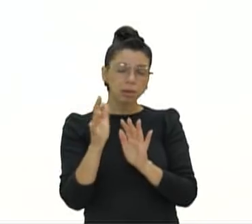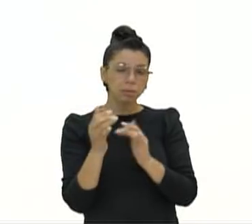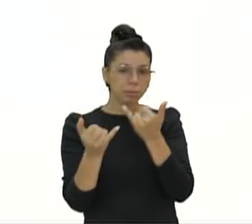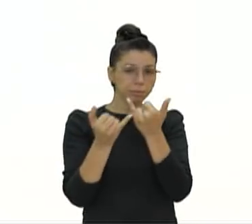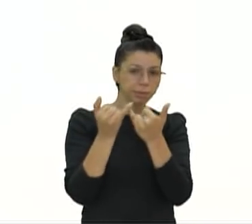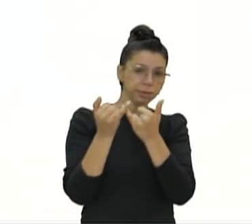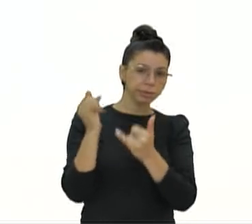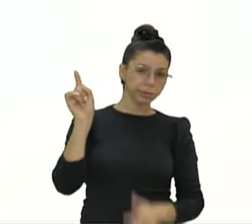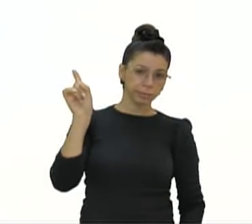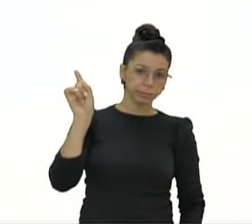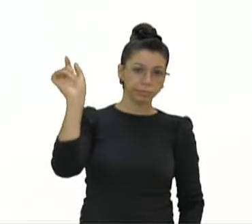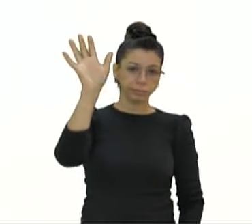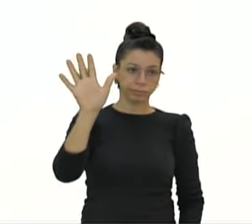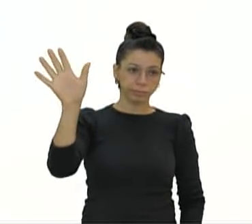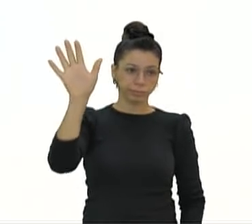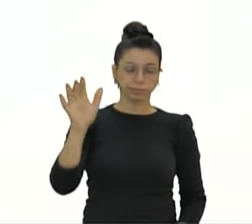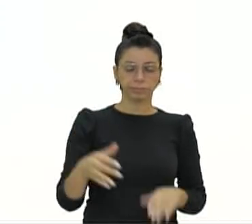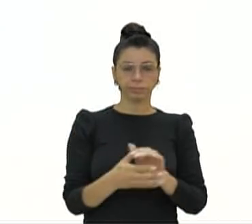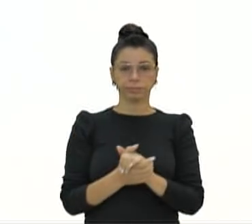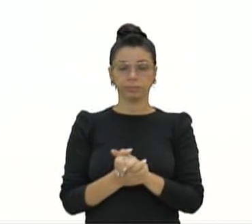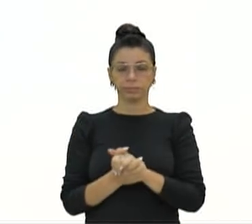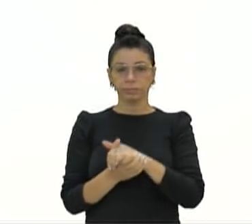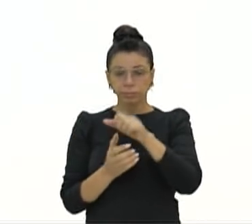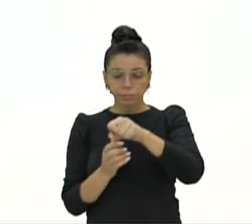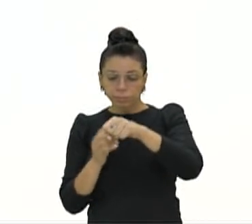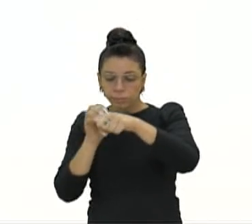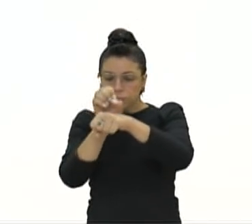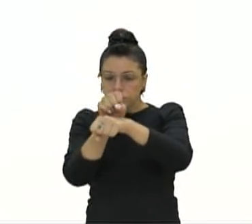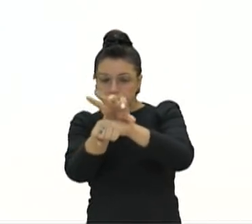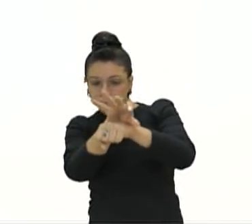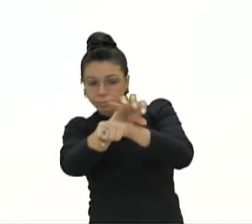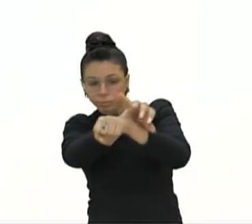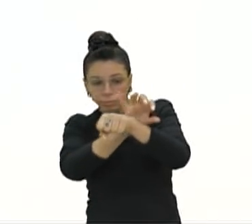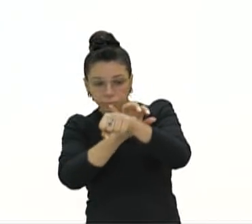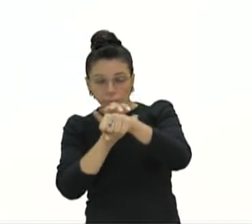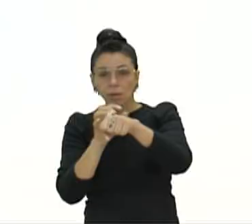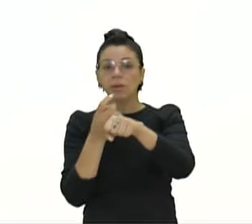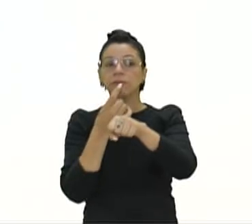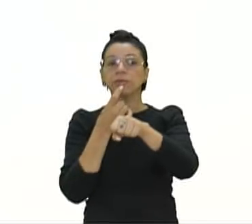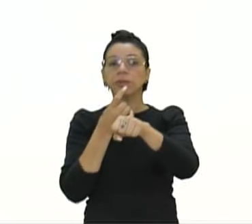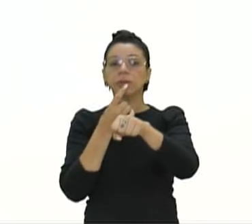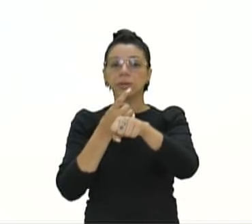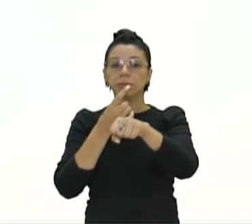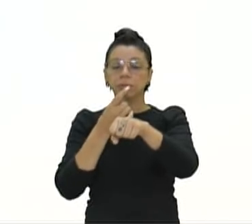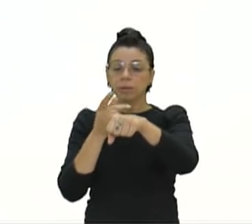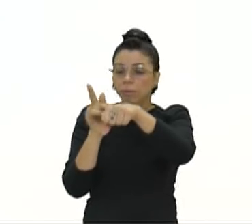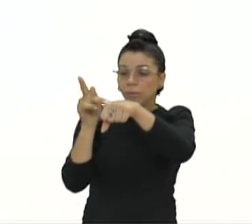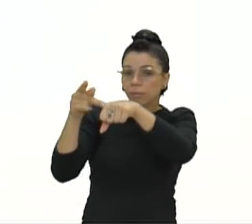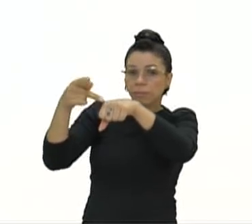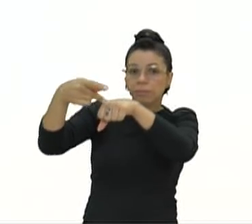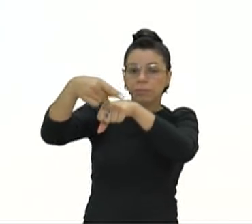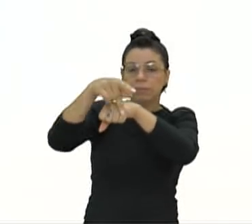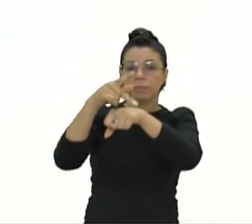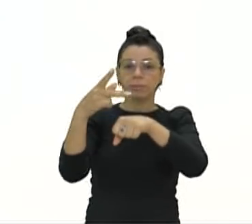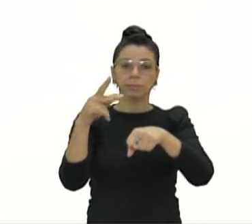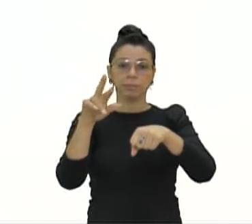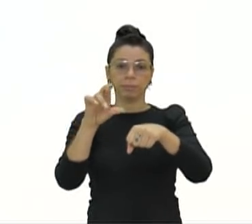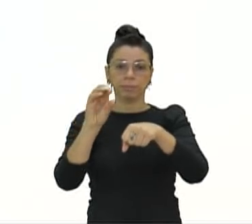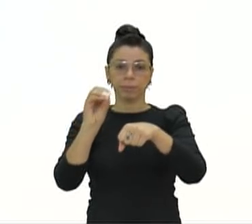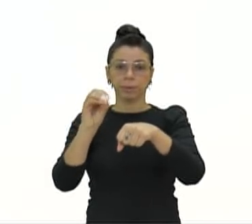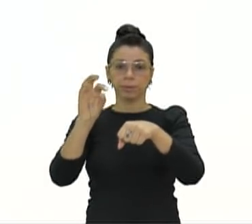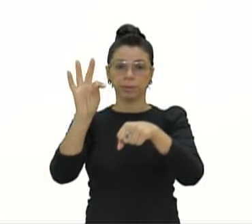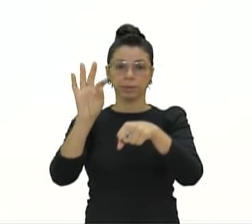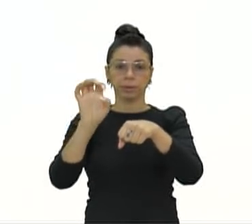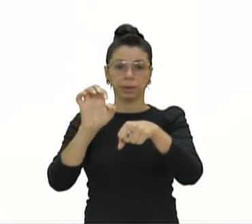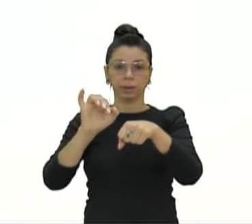aqui. Então, esses pontinhos em vermelhos aqui, tá? São proteínas que estão em volta desse vírus, que